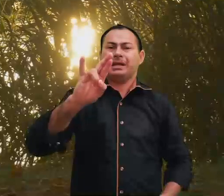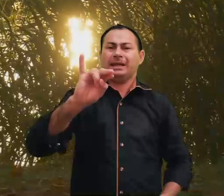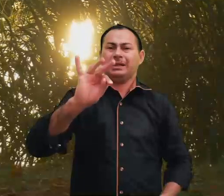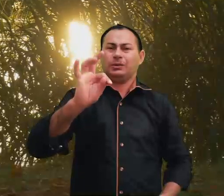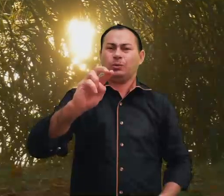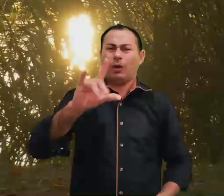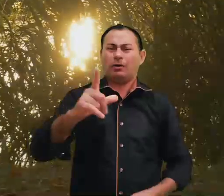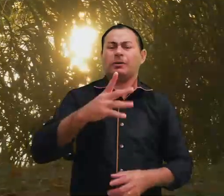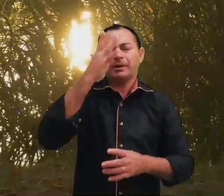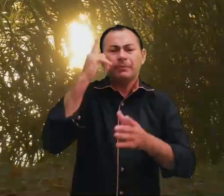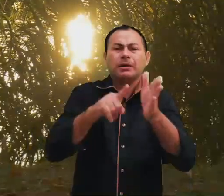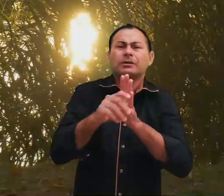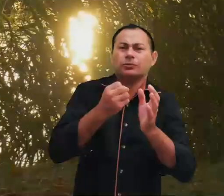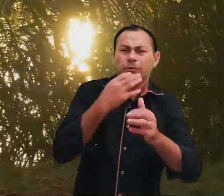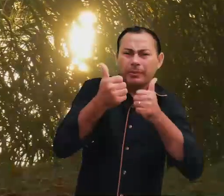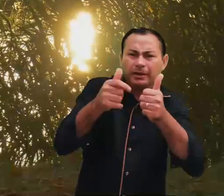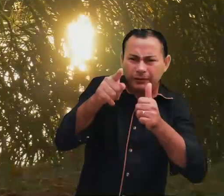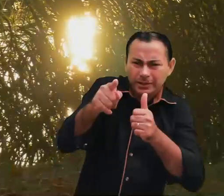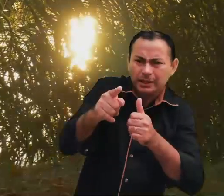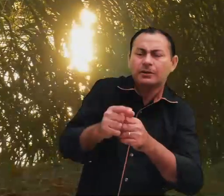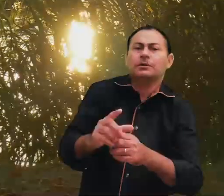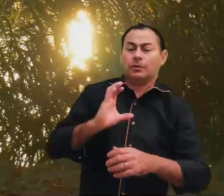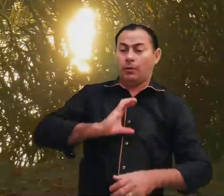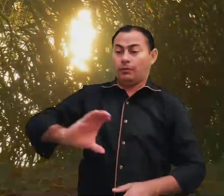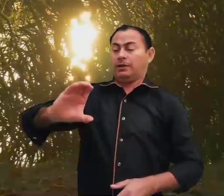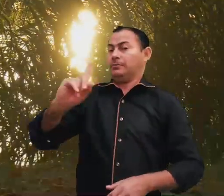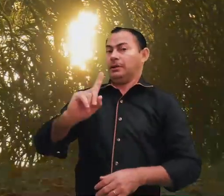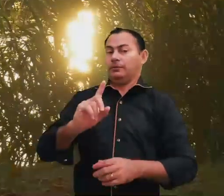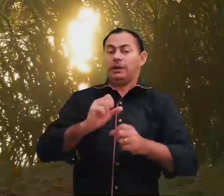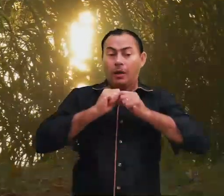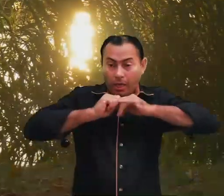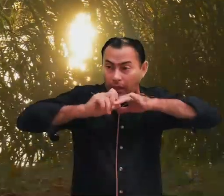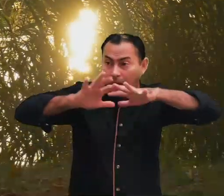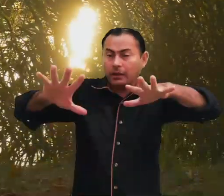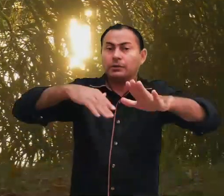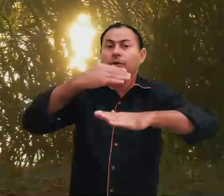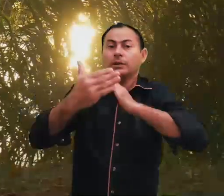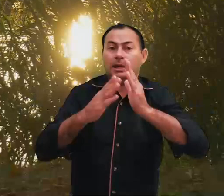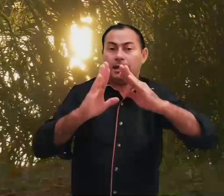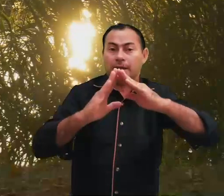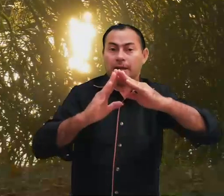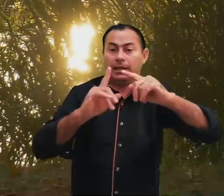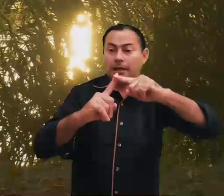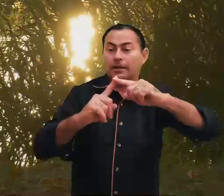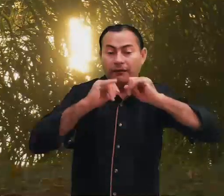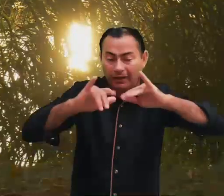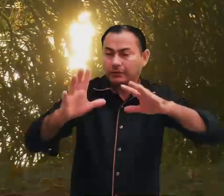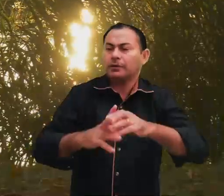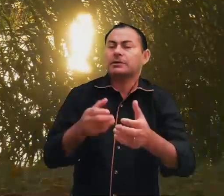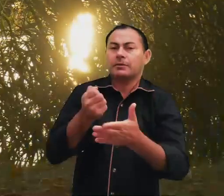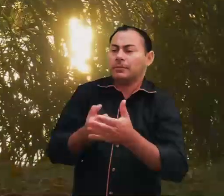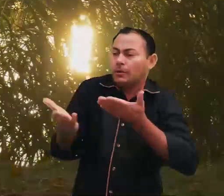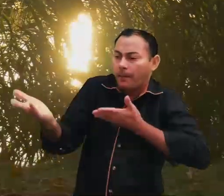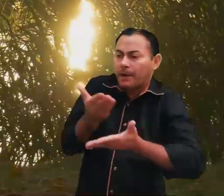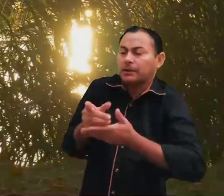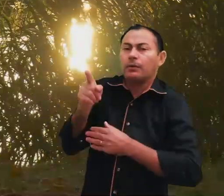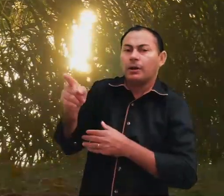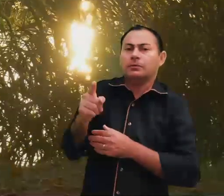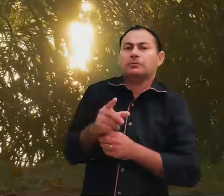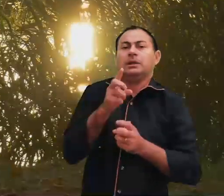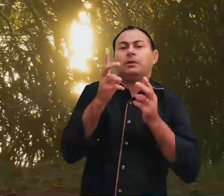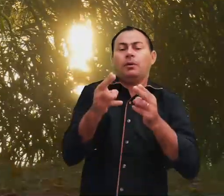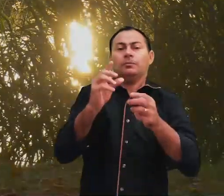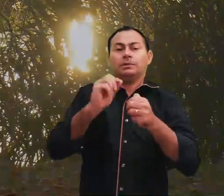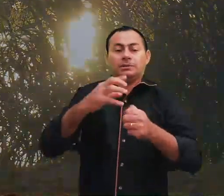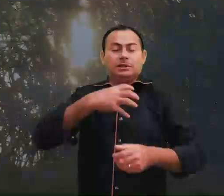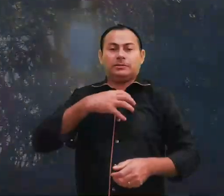bem com você? Se você confiar nela, sabendo que ela não vai espalhar para toda a igreja o que você contou, então você deve compartilhar com ela como